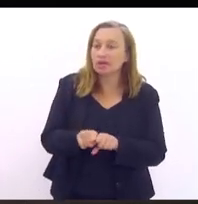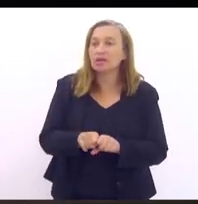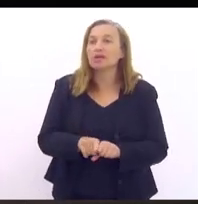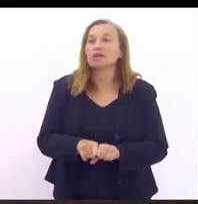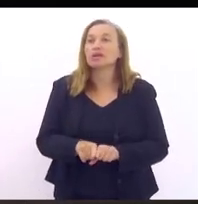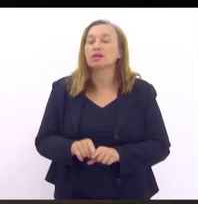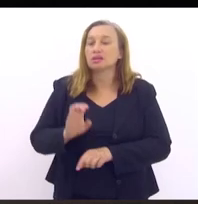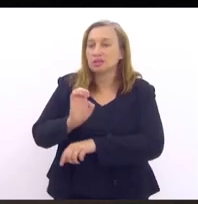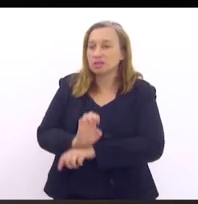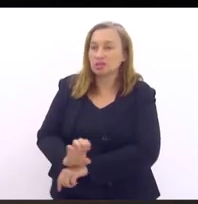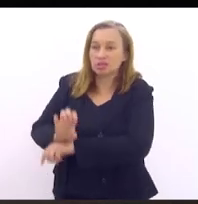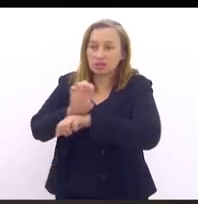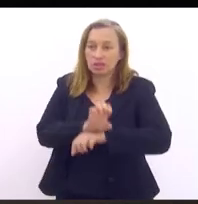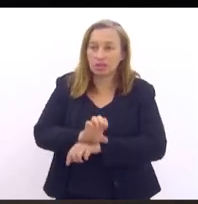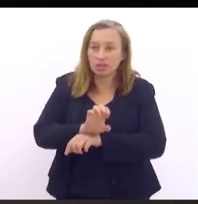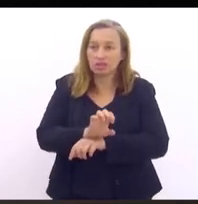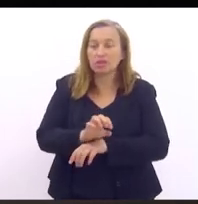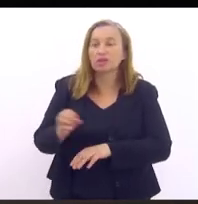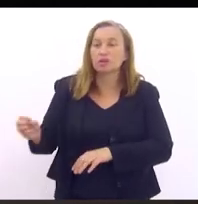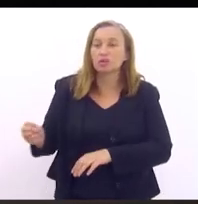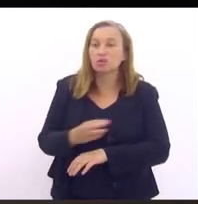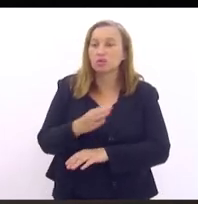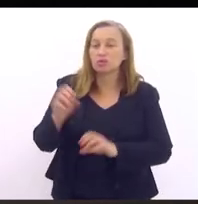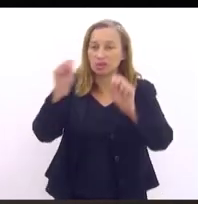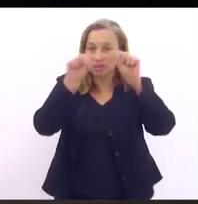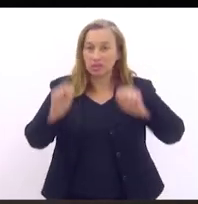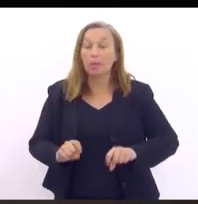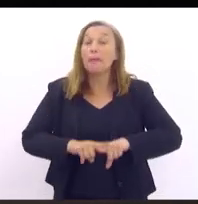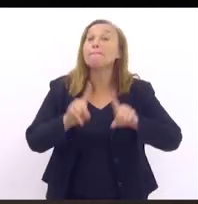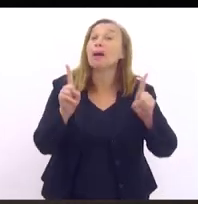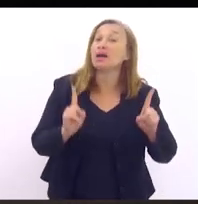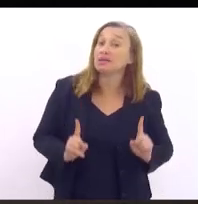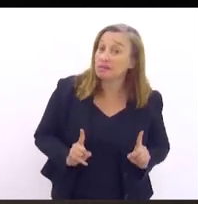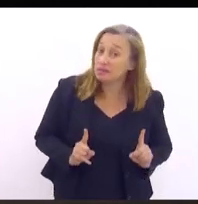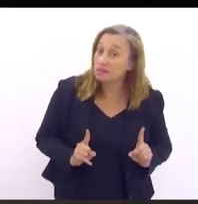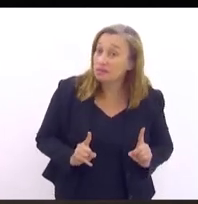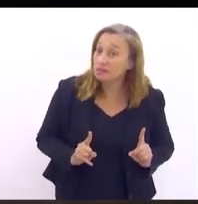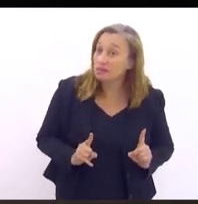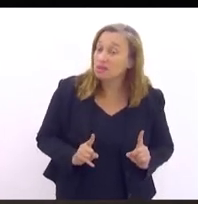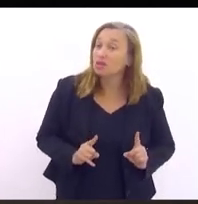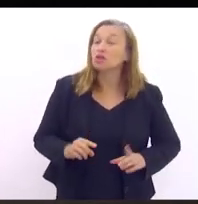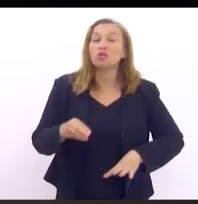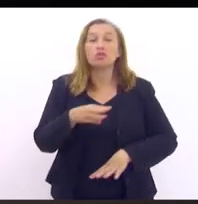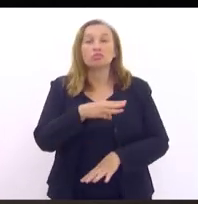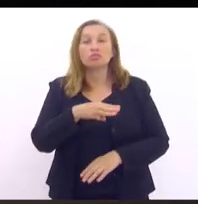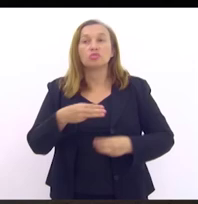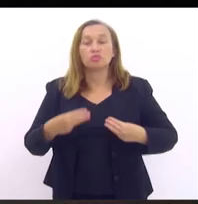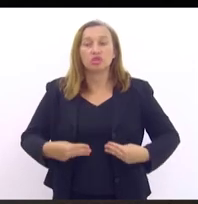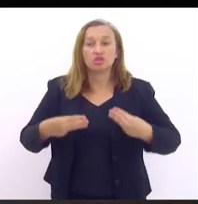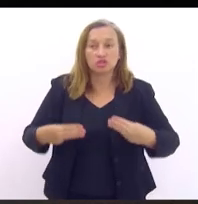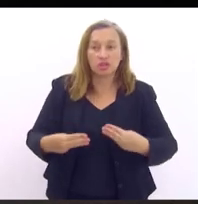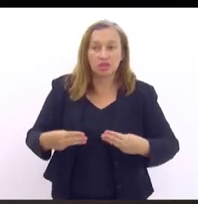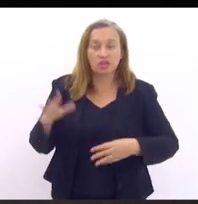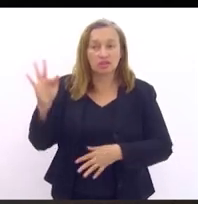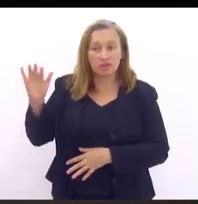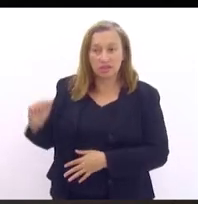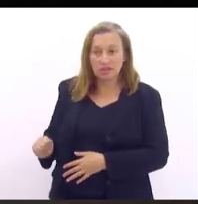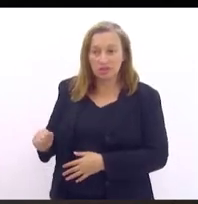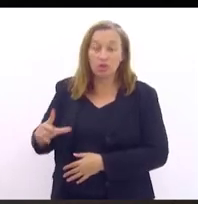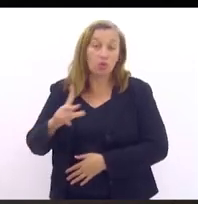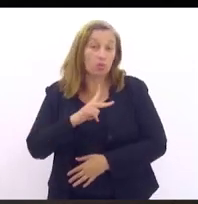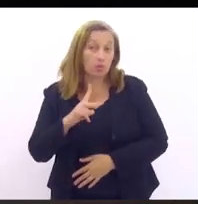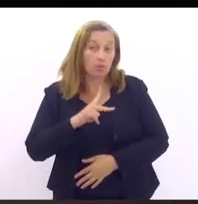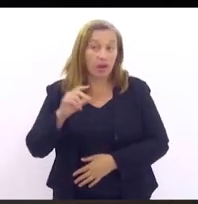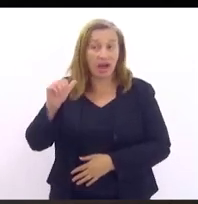estados durante a transição para o novo sistema. Mas o Ministério da Fazenda, o próprio Haddad, o